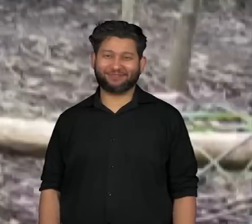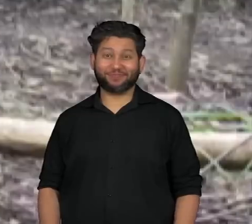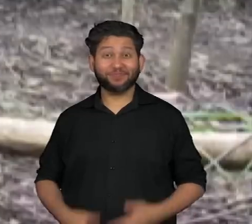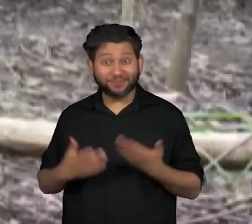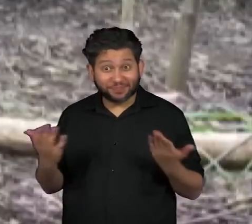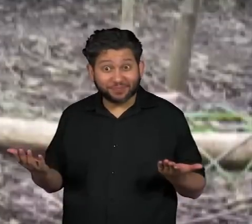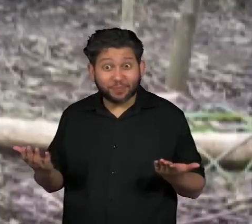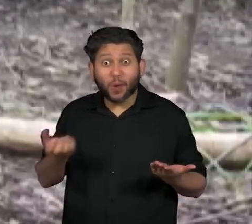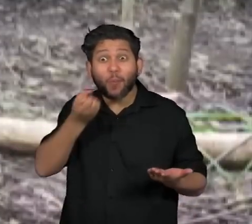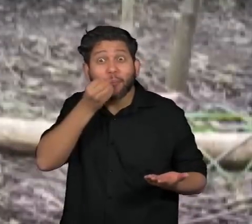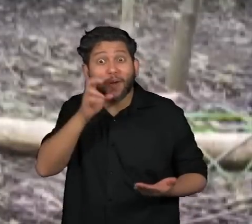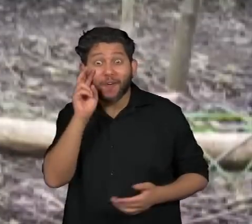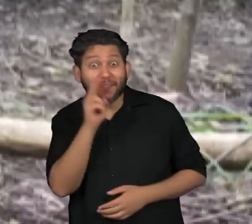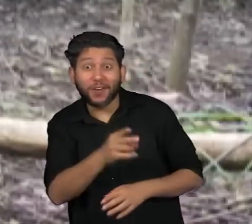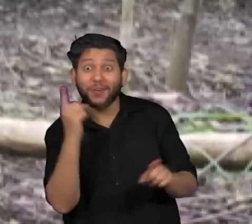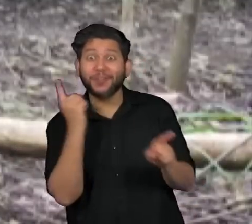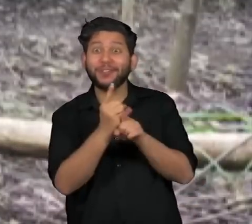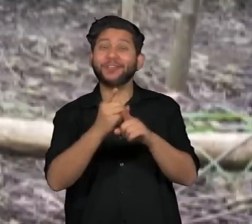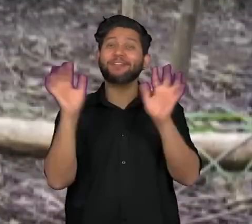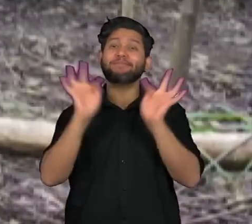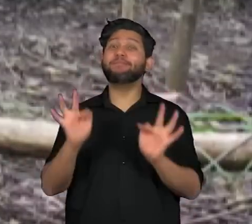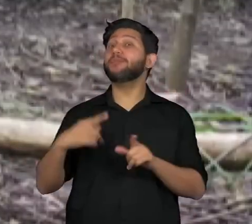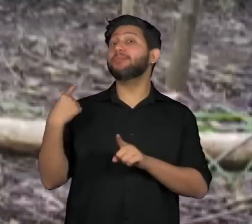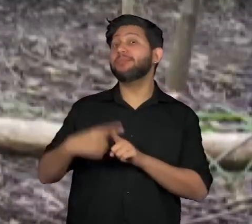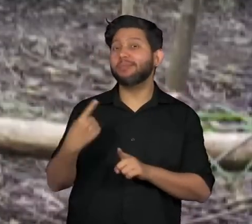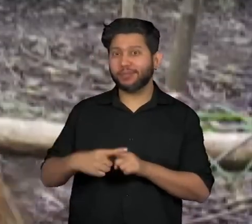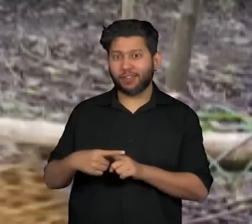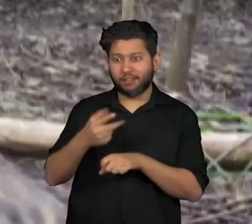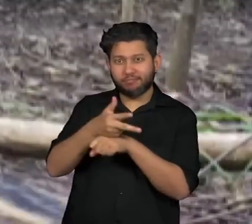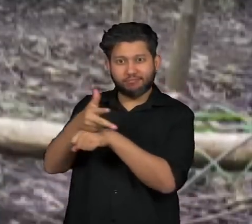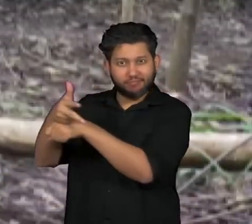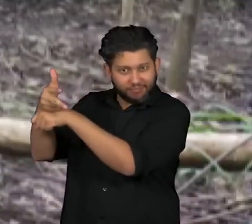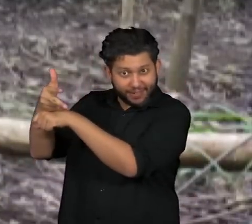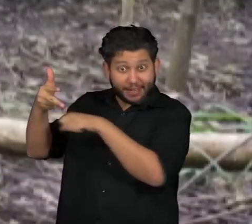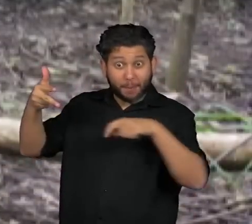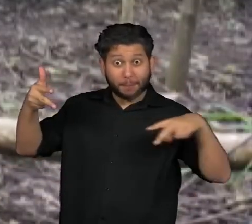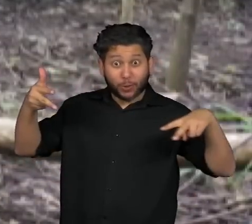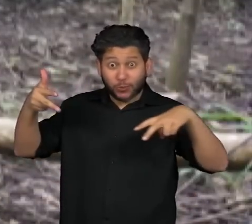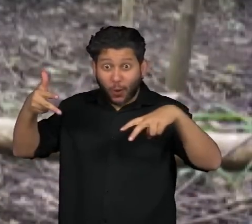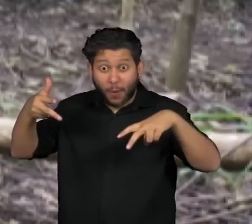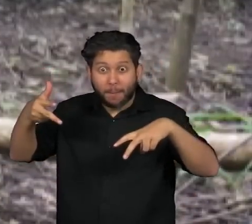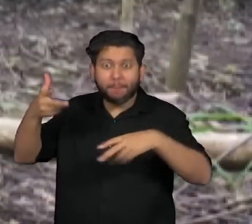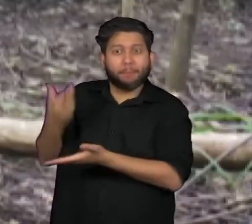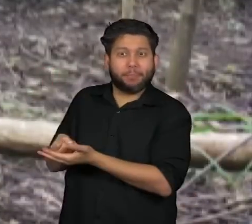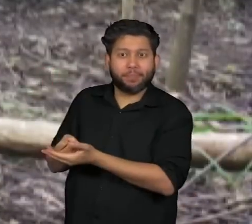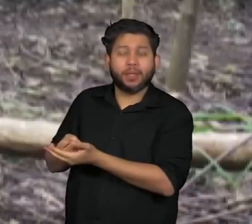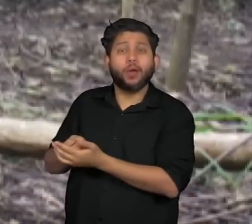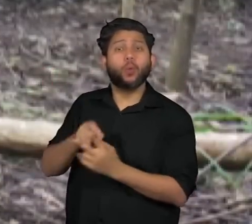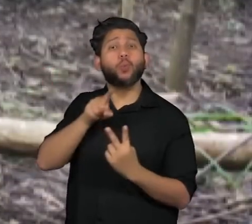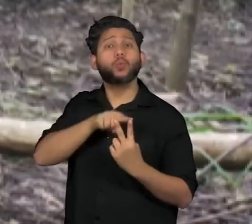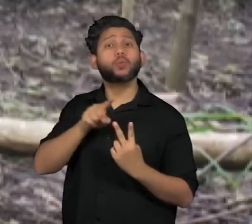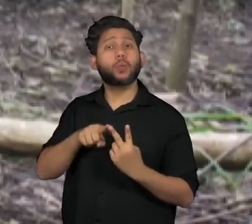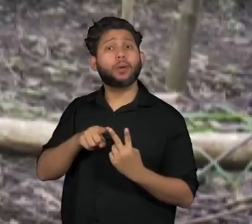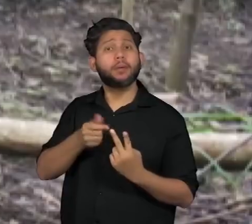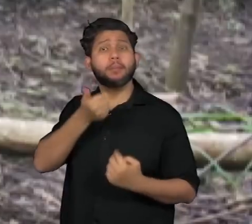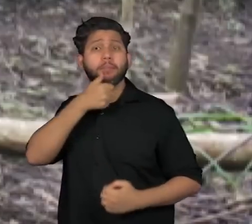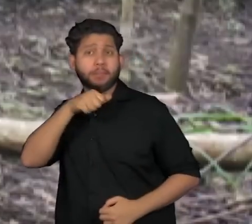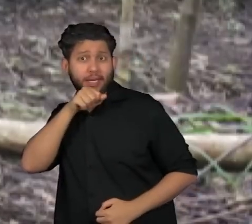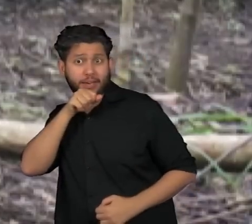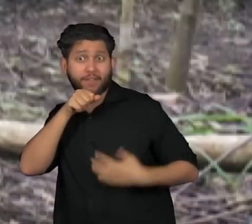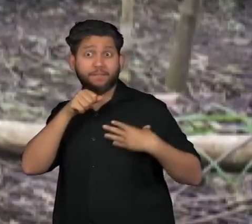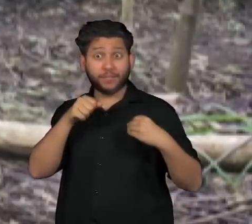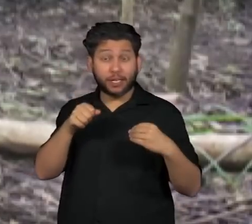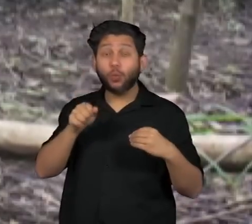A novidade, além da captura das imagens por armadilha fotográfica, é que mãe e cria estão usando um